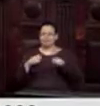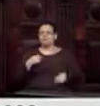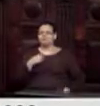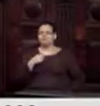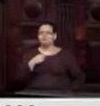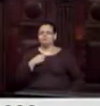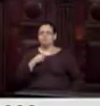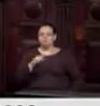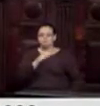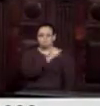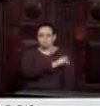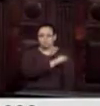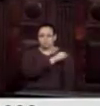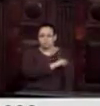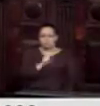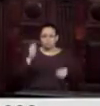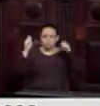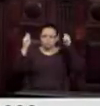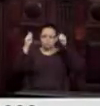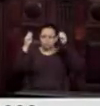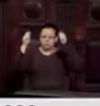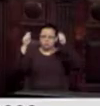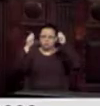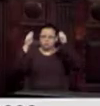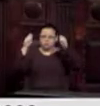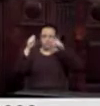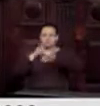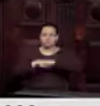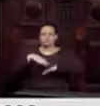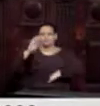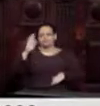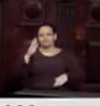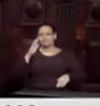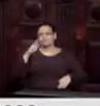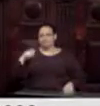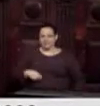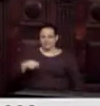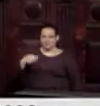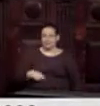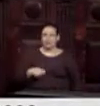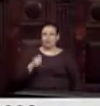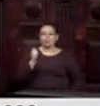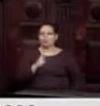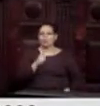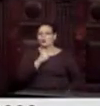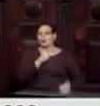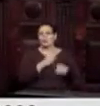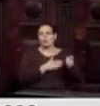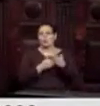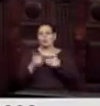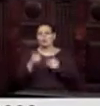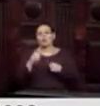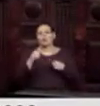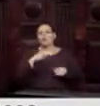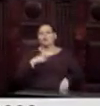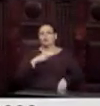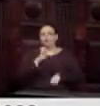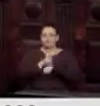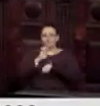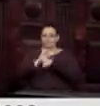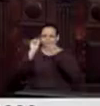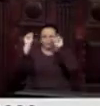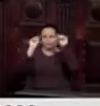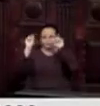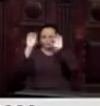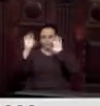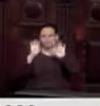Janeiro a mobilização tenha sido muito mais reprimida do que em qualquer outra unidade da federação. Então,